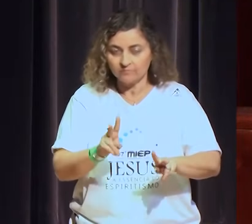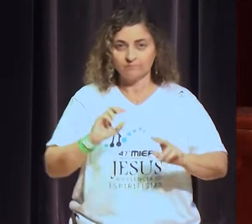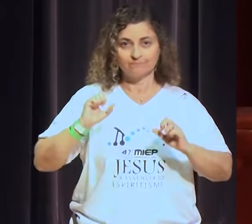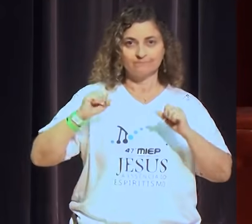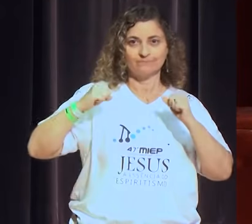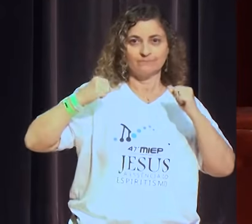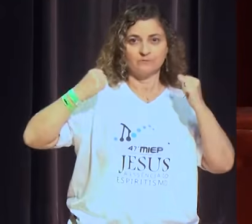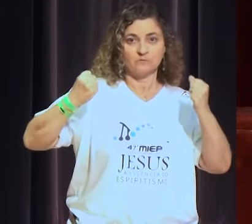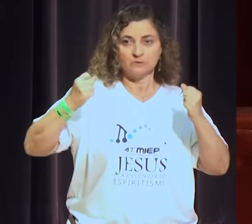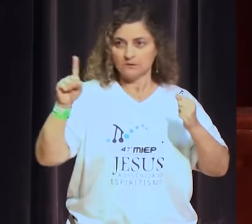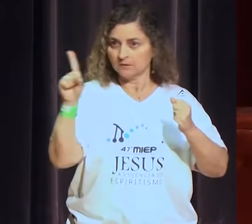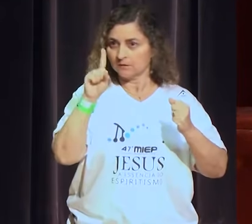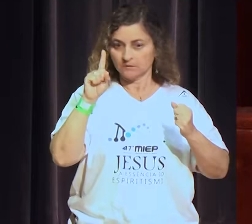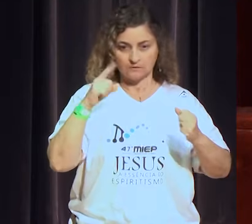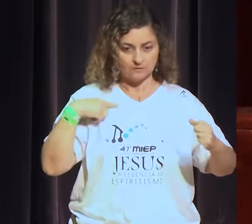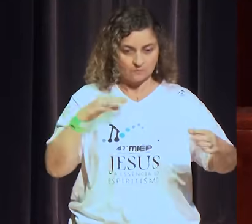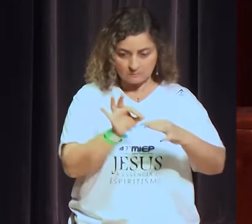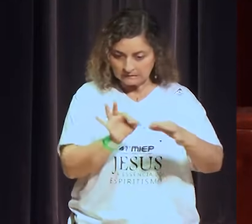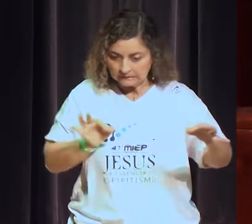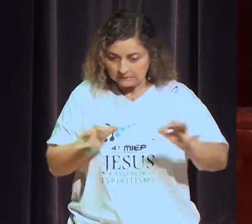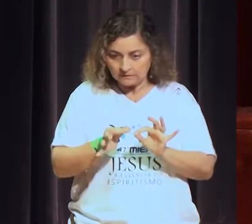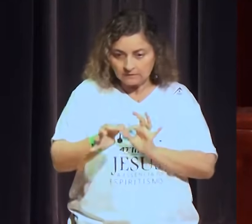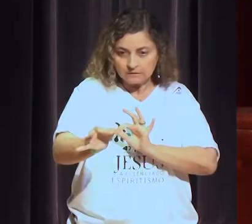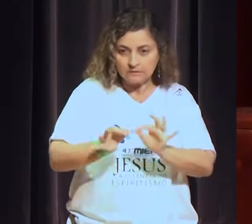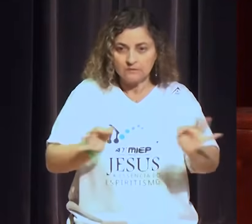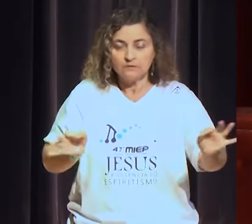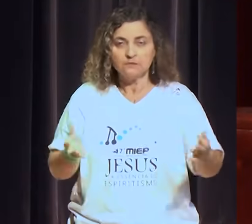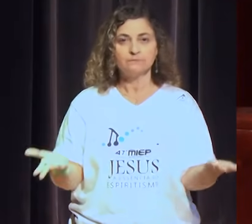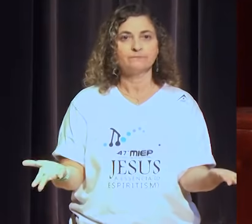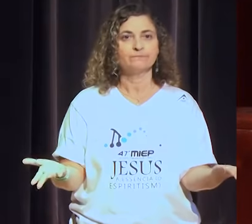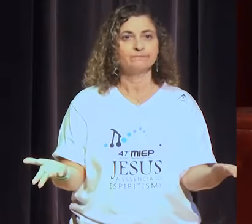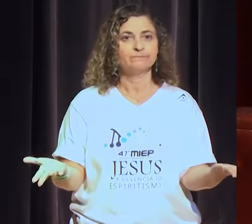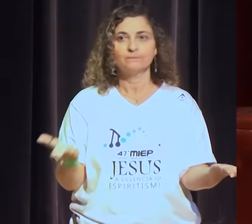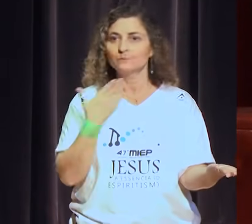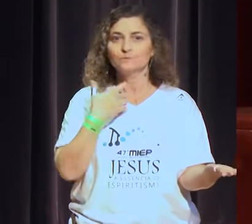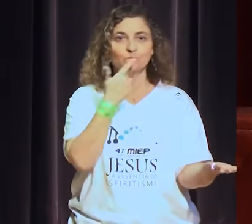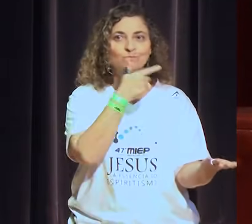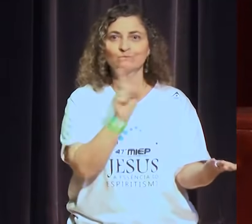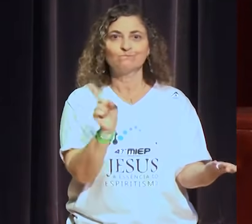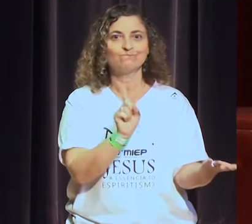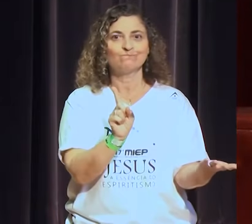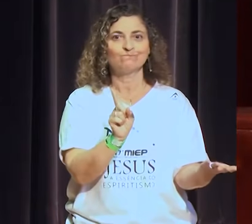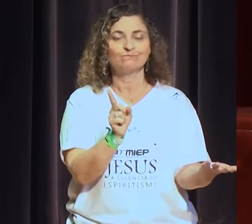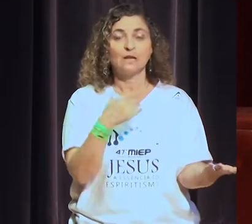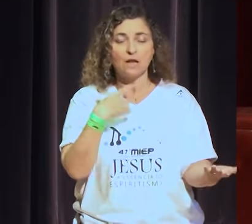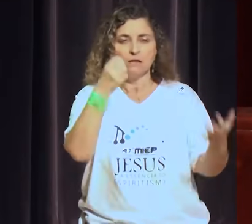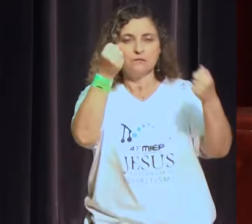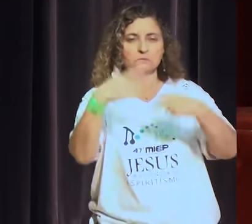imponderáveis. Como que eu conheci esses dois amigos? Rossandro e Zé Otávio.